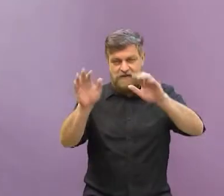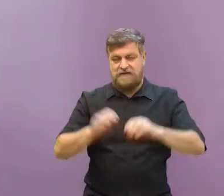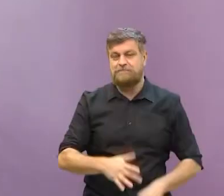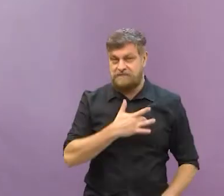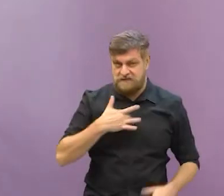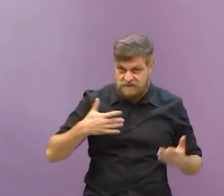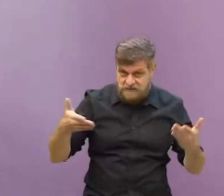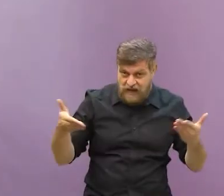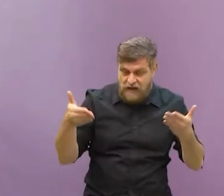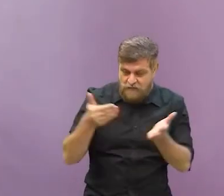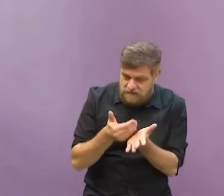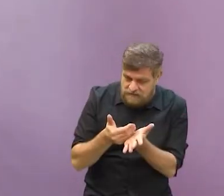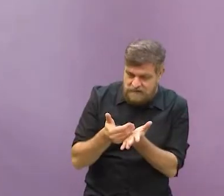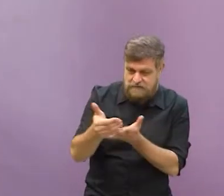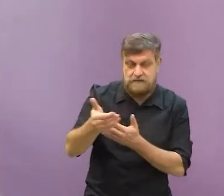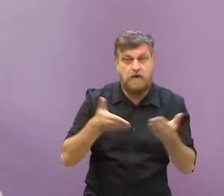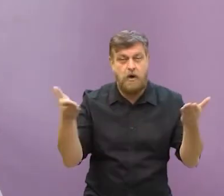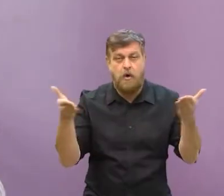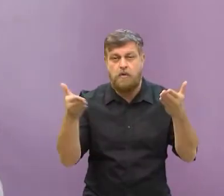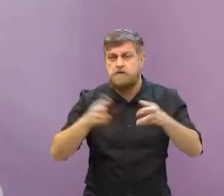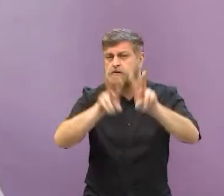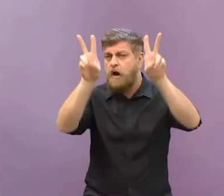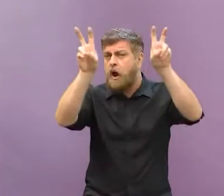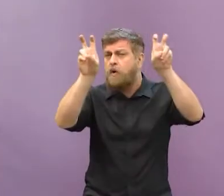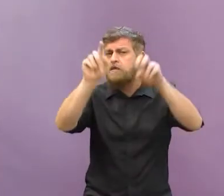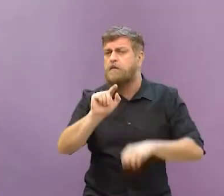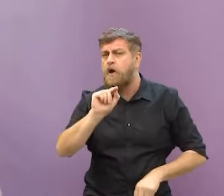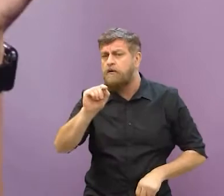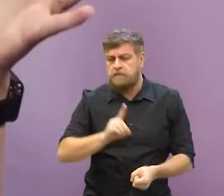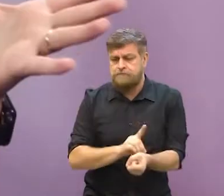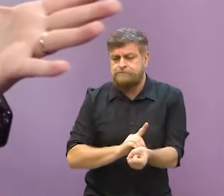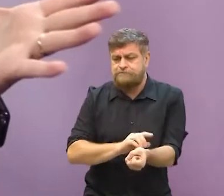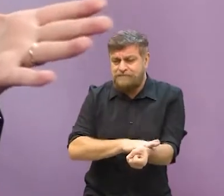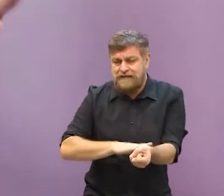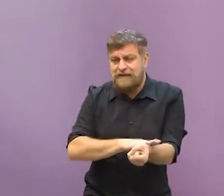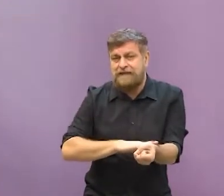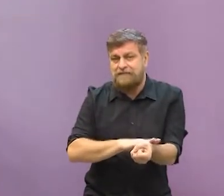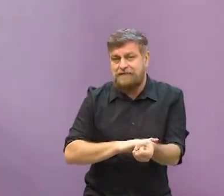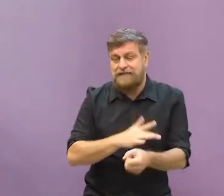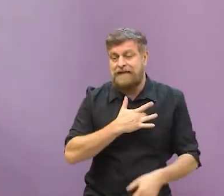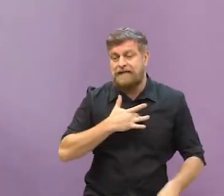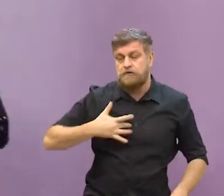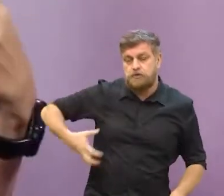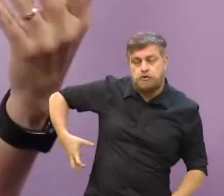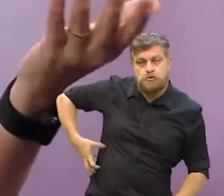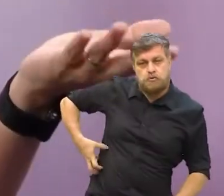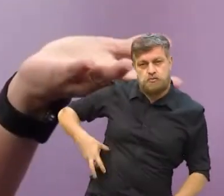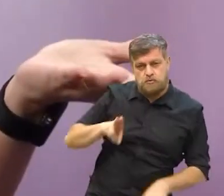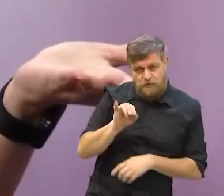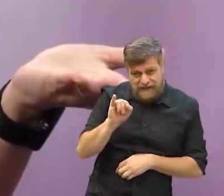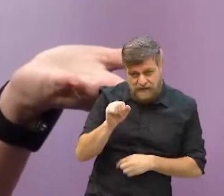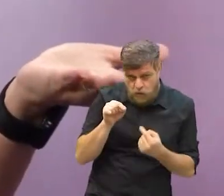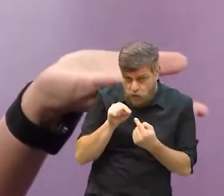Olá, mais um Saúde Agora é começando e hoje o nosso tema é o seguinte: diabetes e saúde renal. Tem